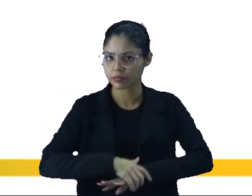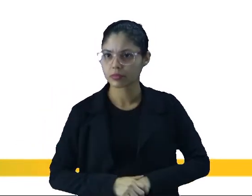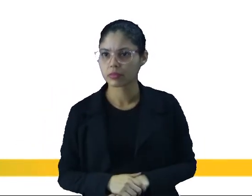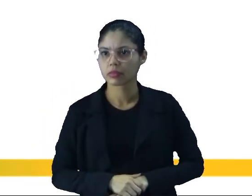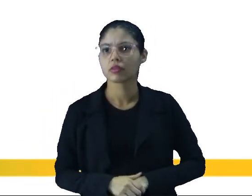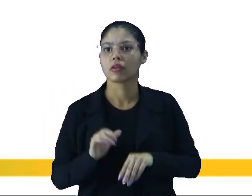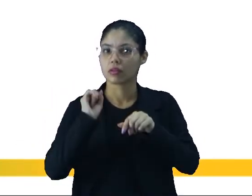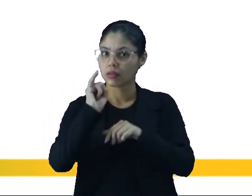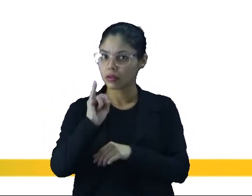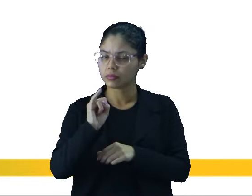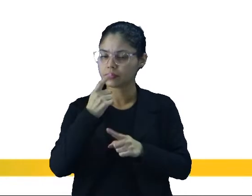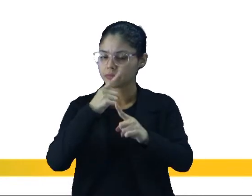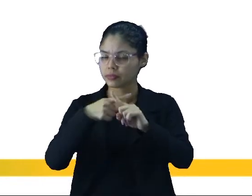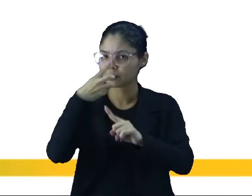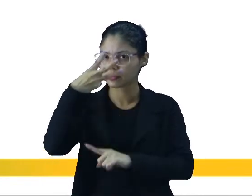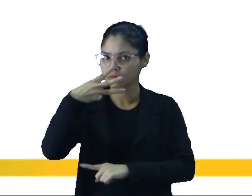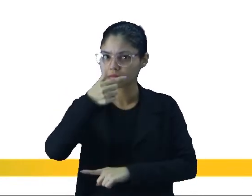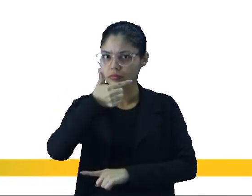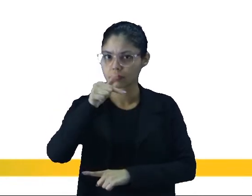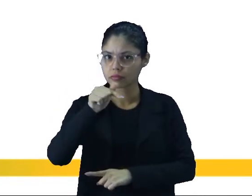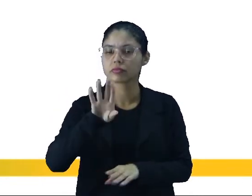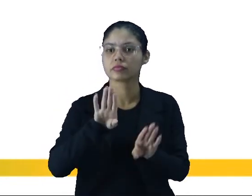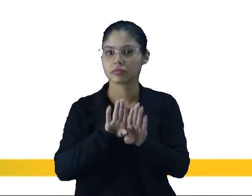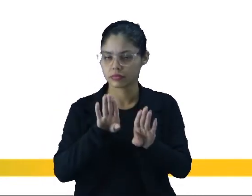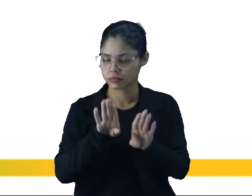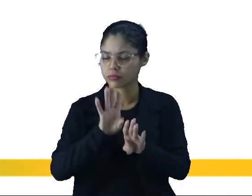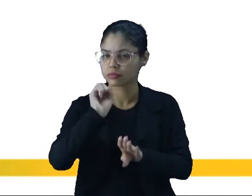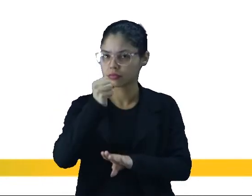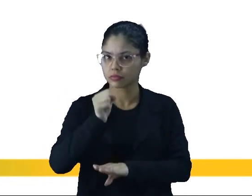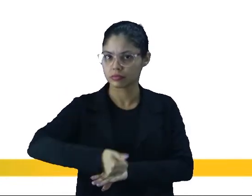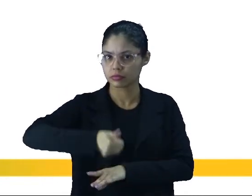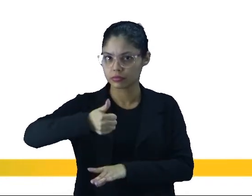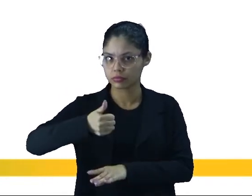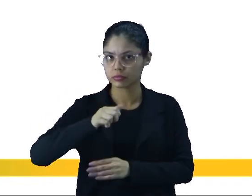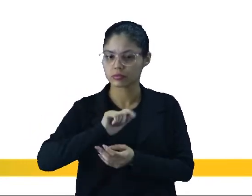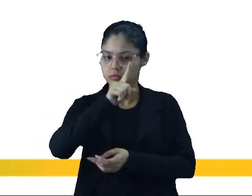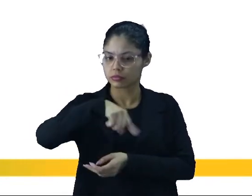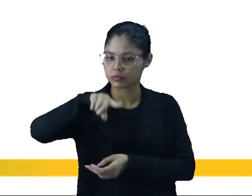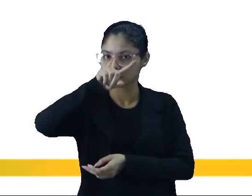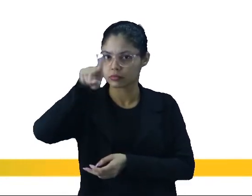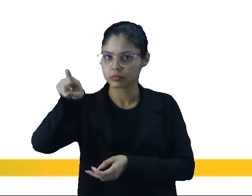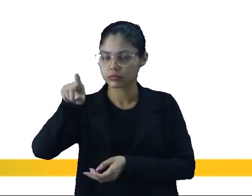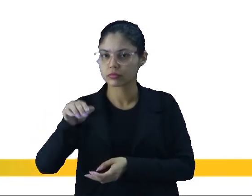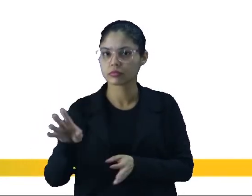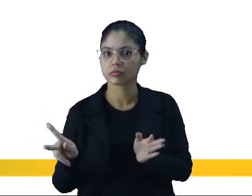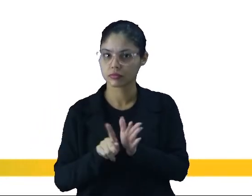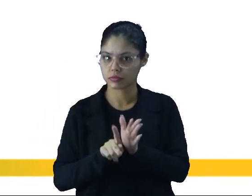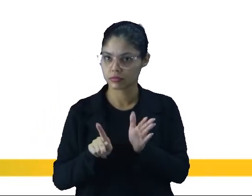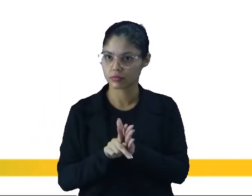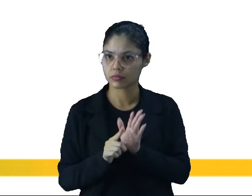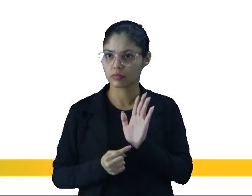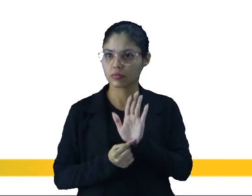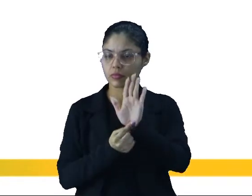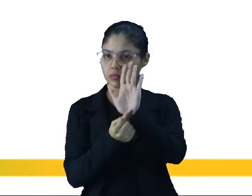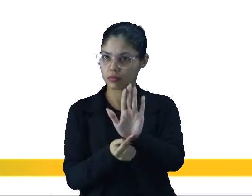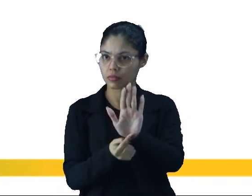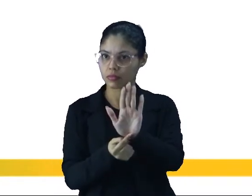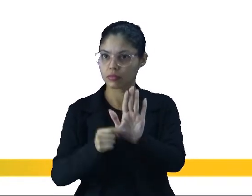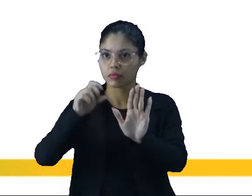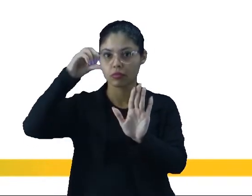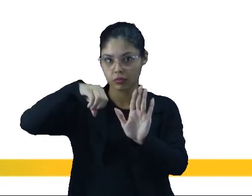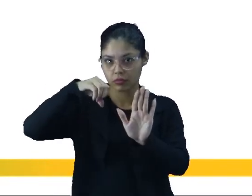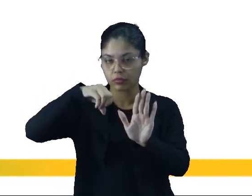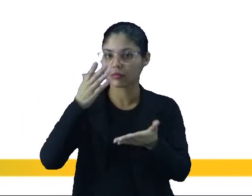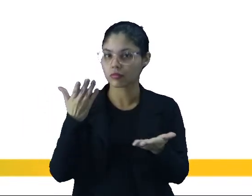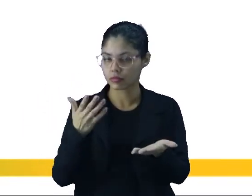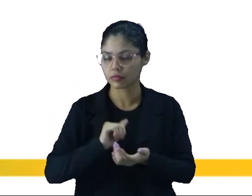Se eu pegar 3 e multiplicar por 27, também dá 81, e a raiz de 81 é 9, que coincide e mostra que o termo médio é 9,